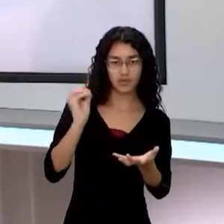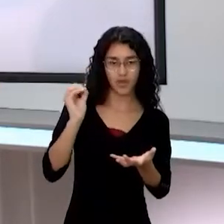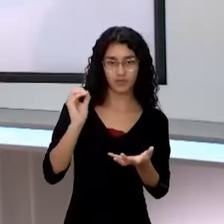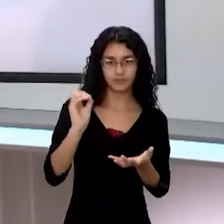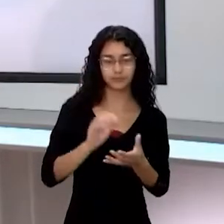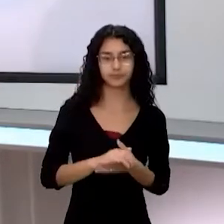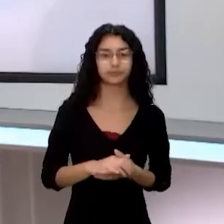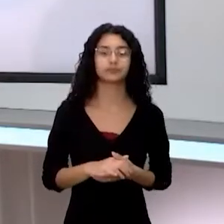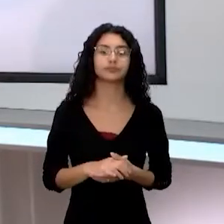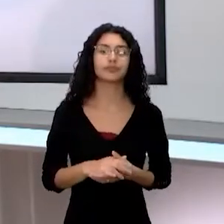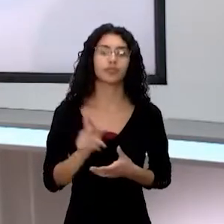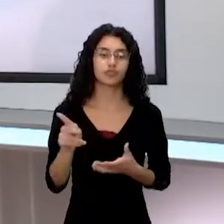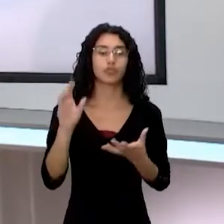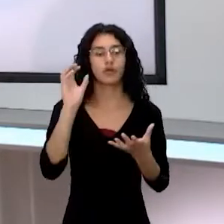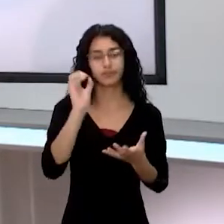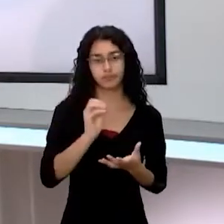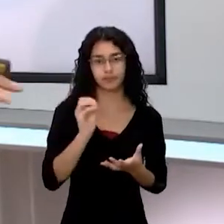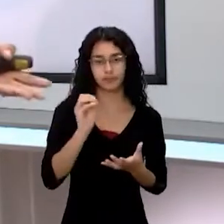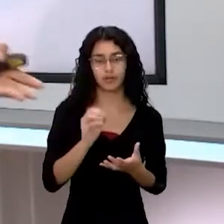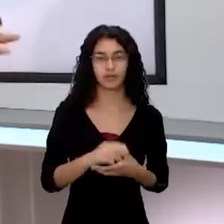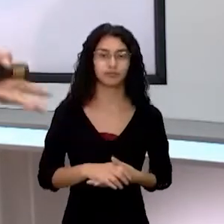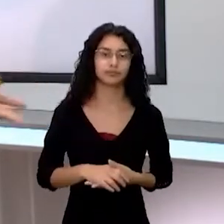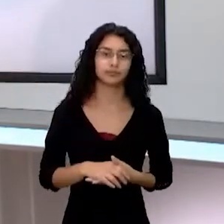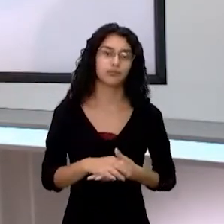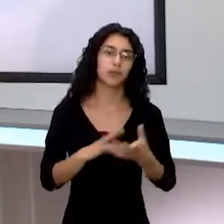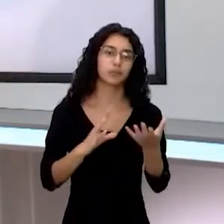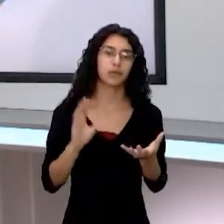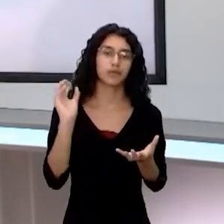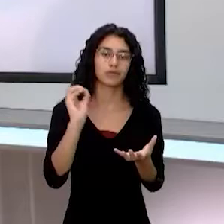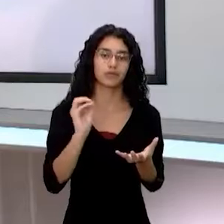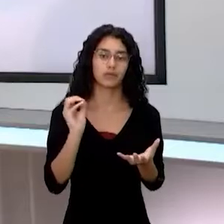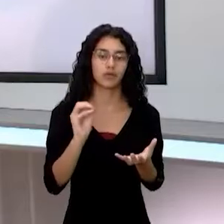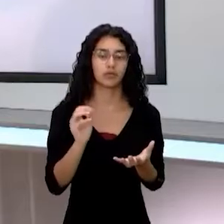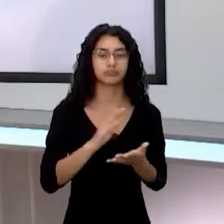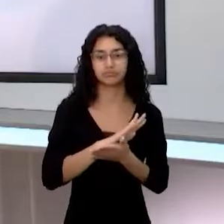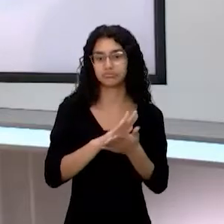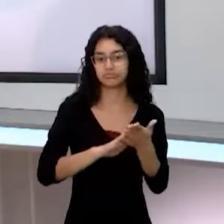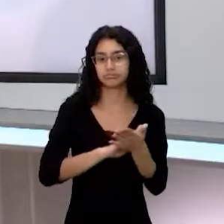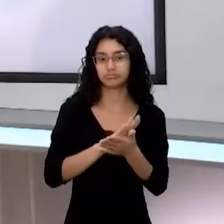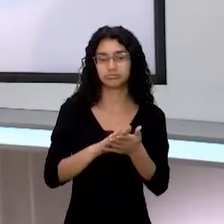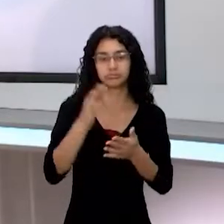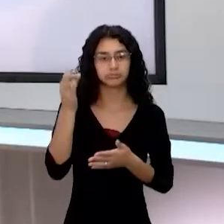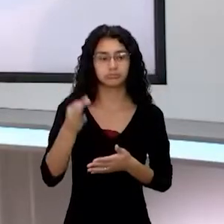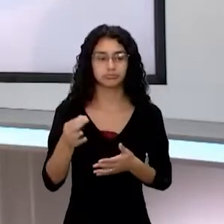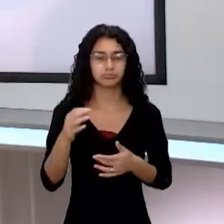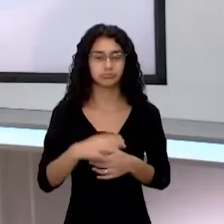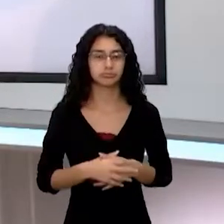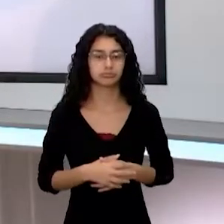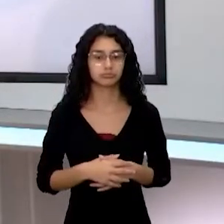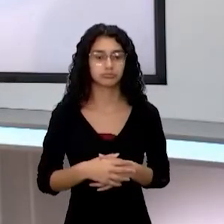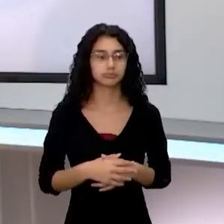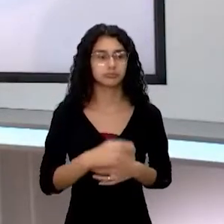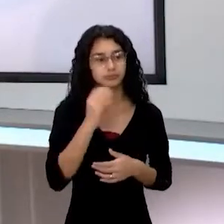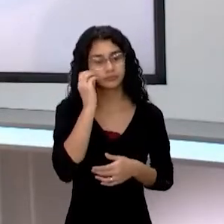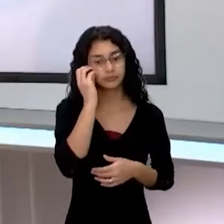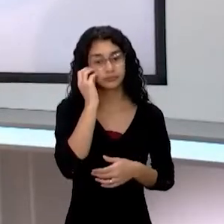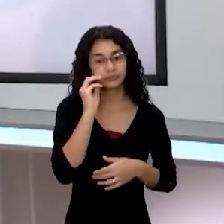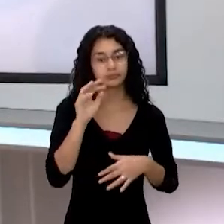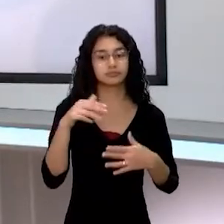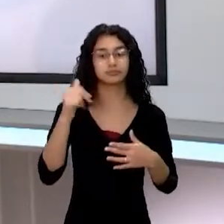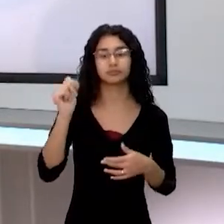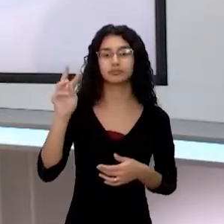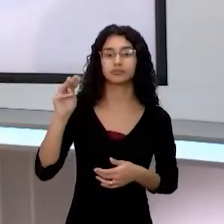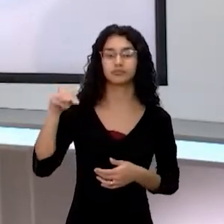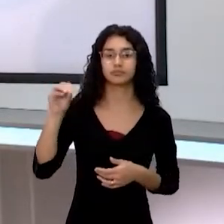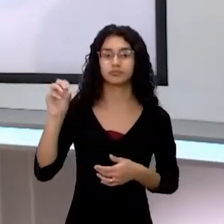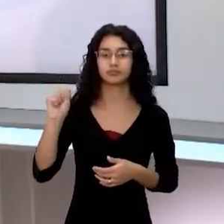0, ele vai flutuar naquele lugar. Né? Peso 0 e flutua. Não tem interação gravitacional. Isso aí mesmo. Ó, a atmosfera